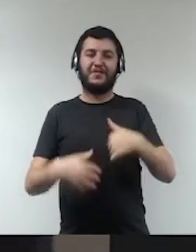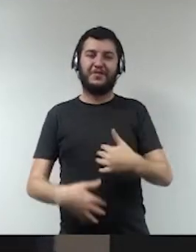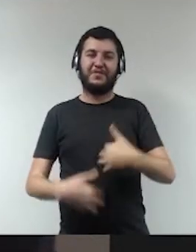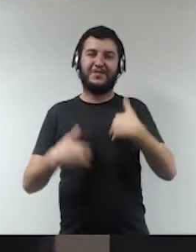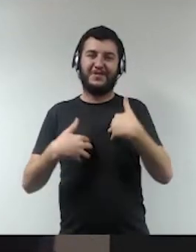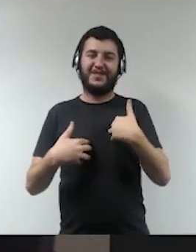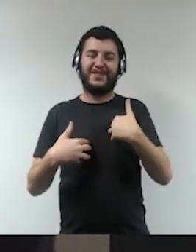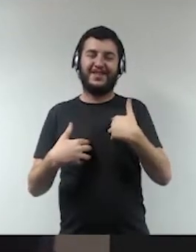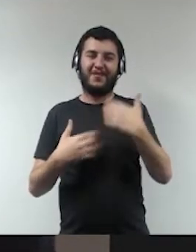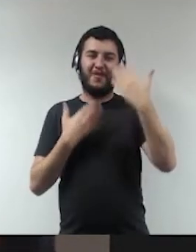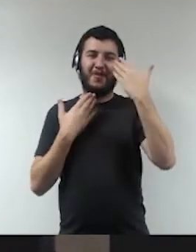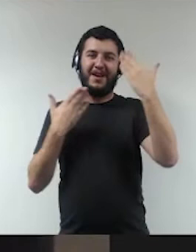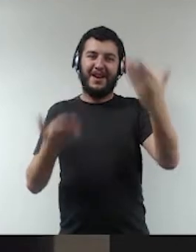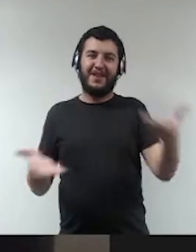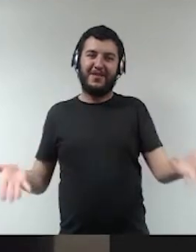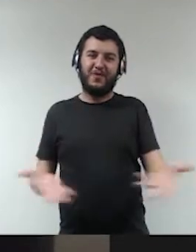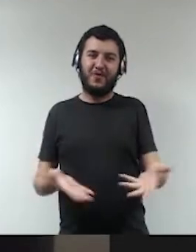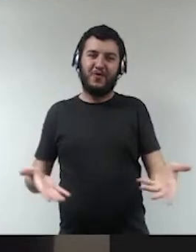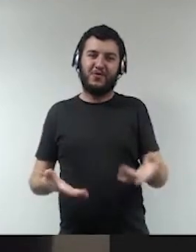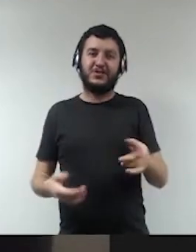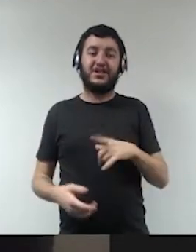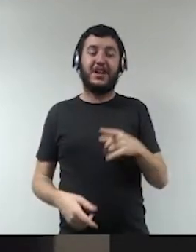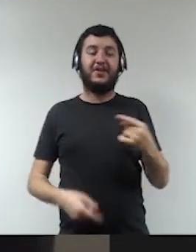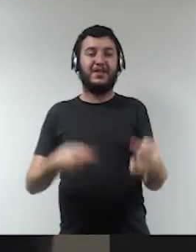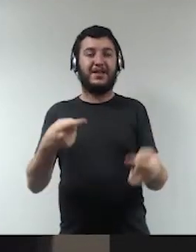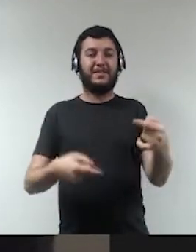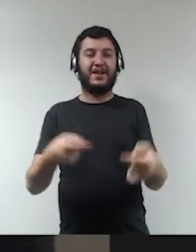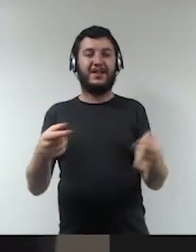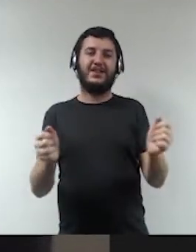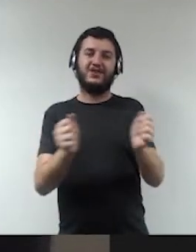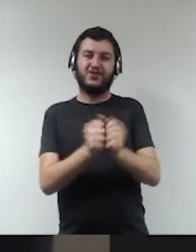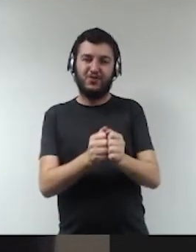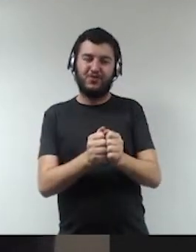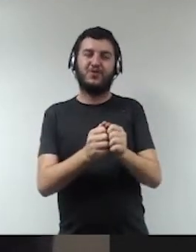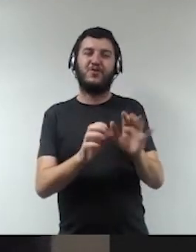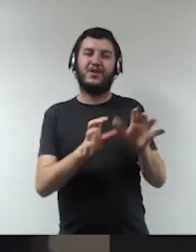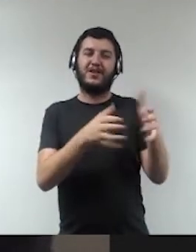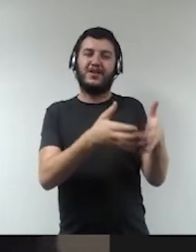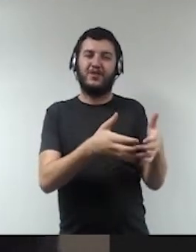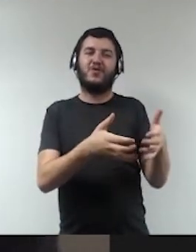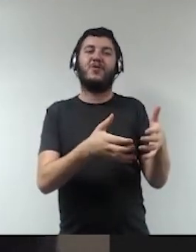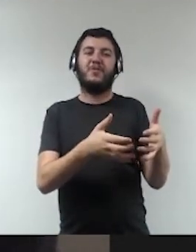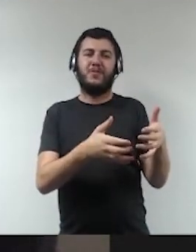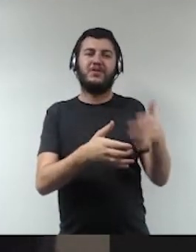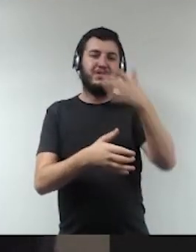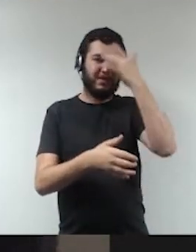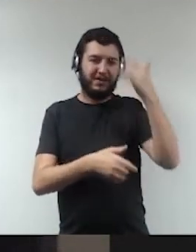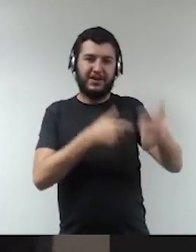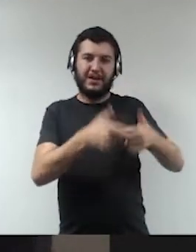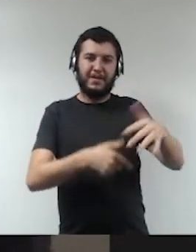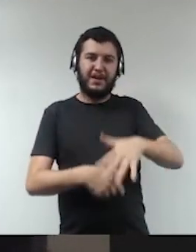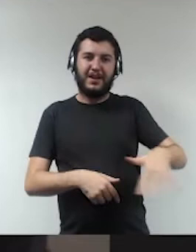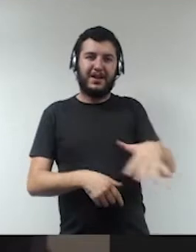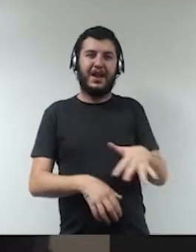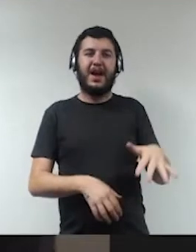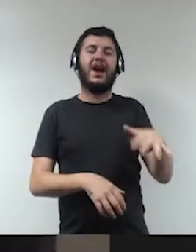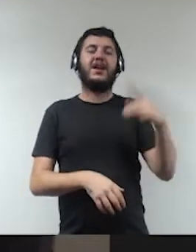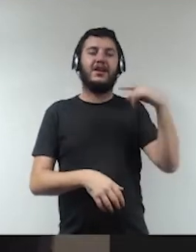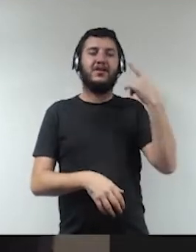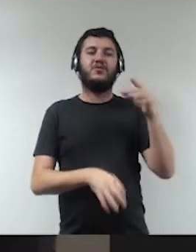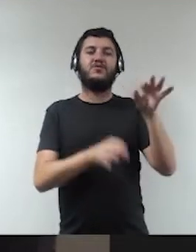hoje em poder dividir esse painel com 3 brilhantes juristas, mas antes quero